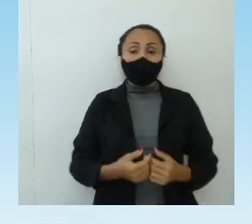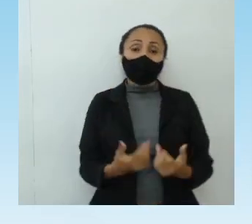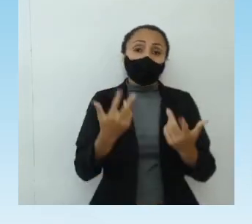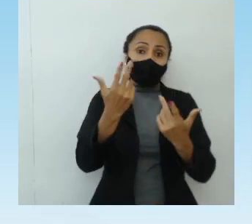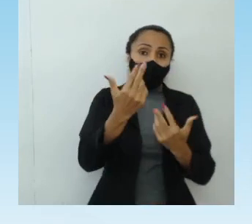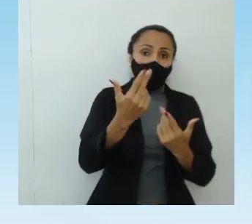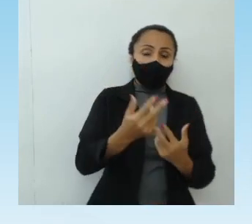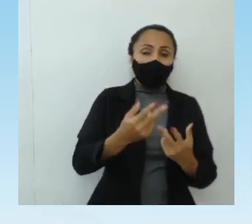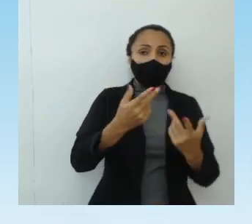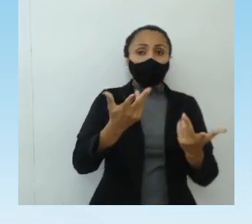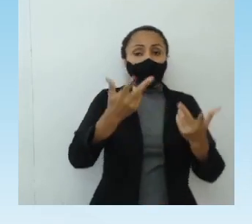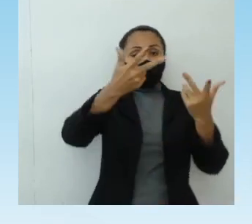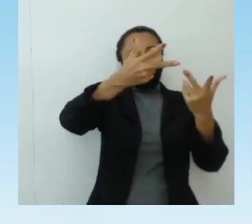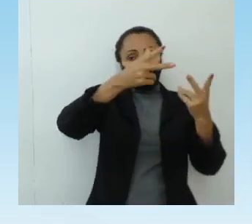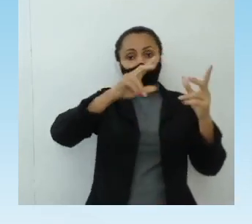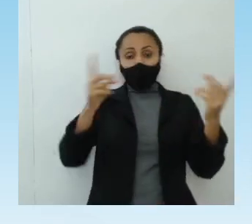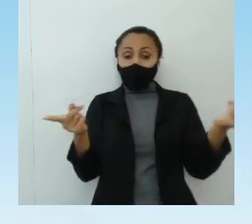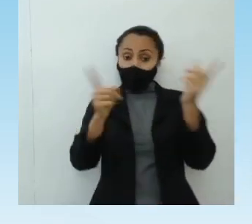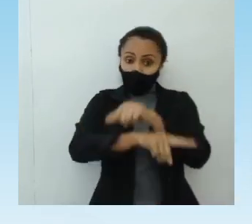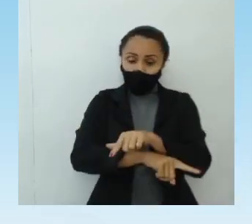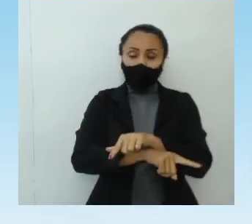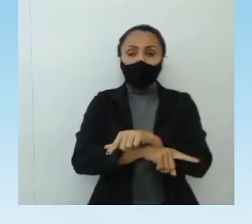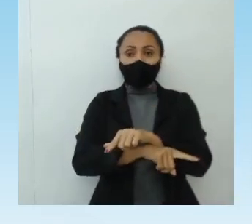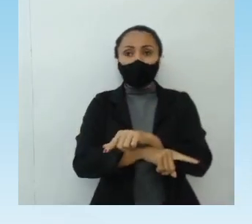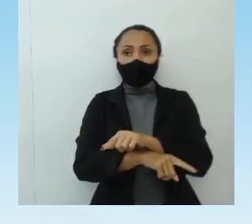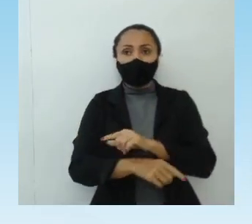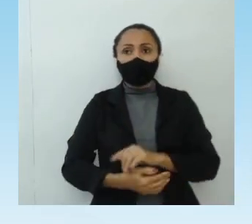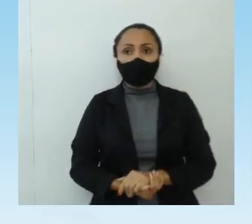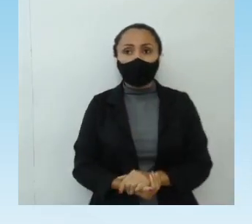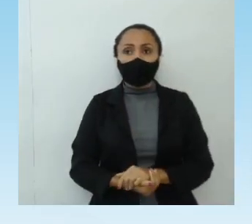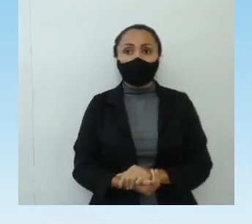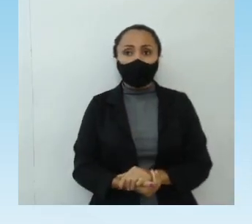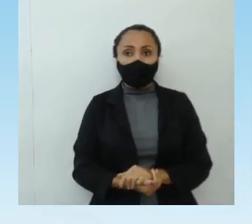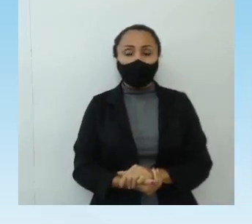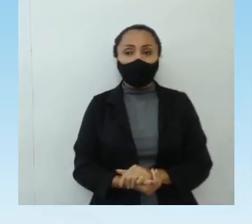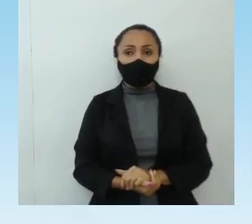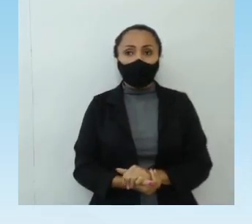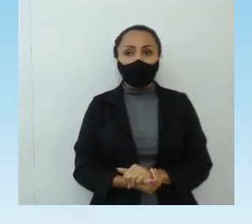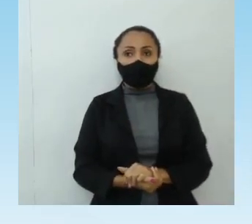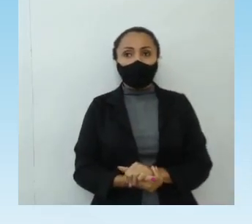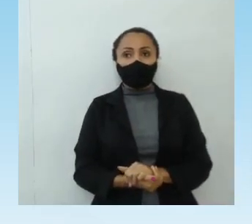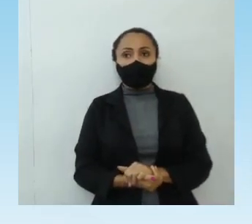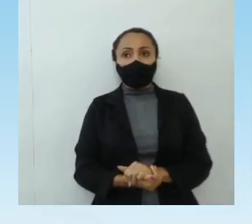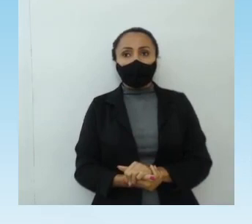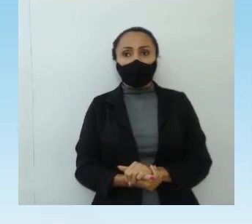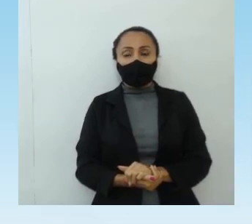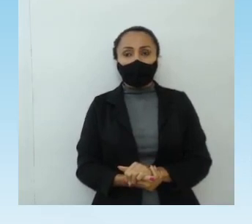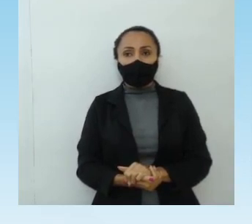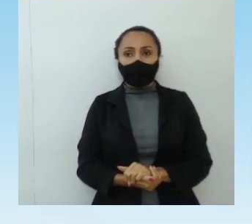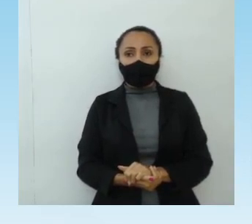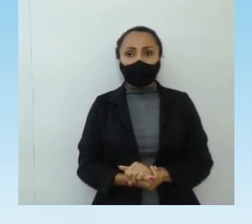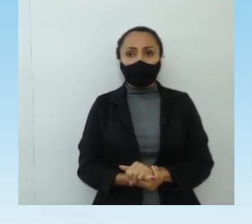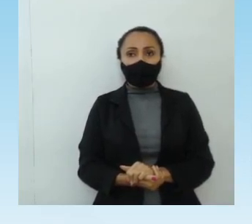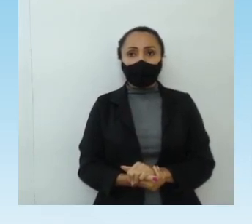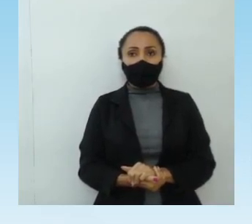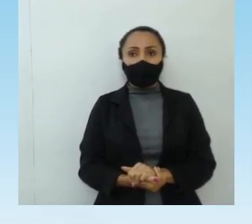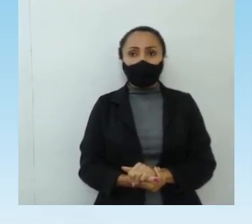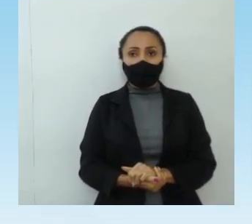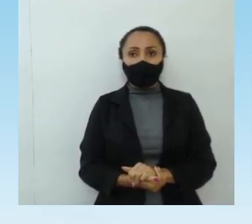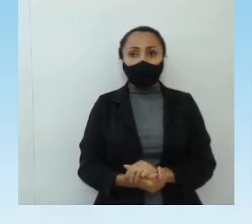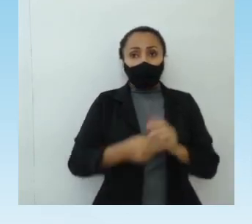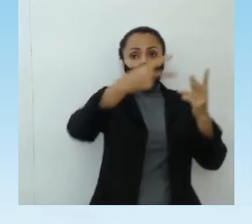original, só que com a posição invertida, lembra dela? Vai ficar bicado de cabeça para baixo. Vamos para a animação? Vamos lá, eu trago ela para